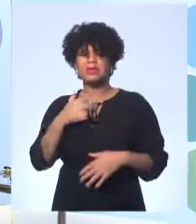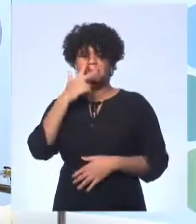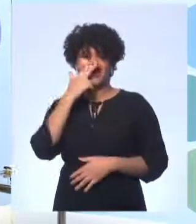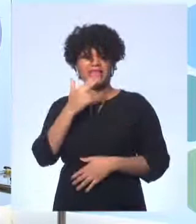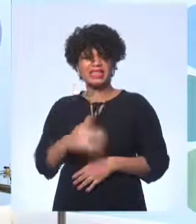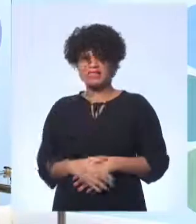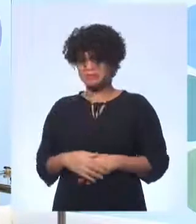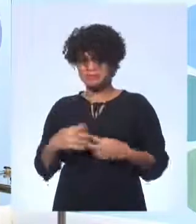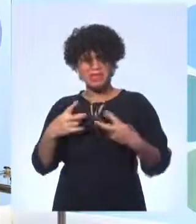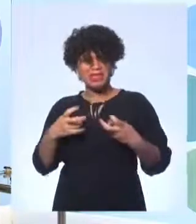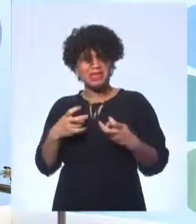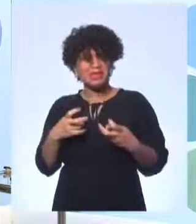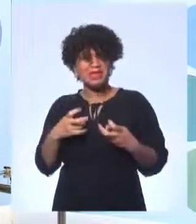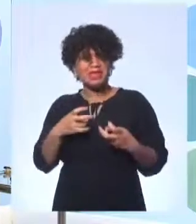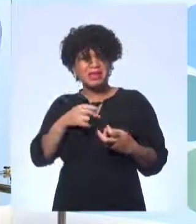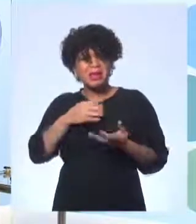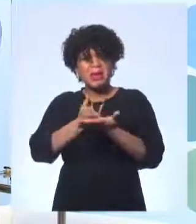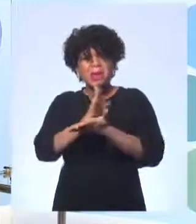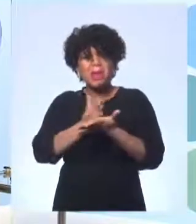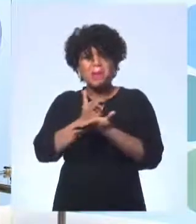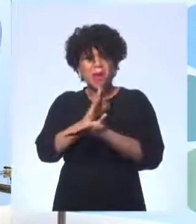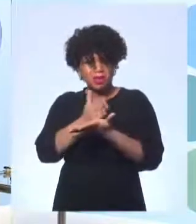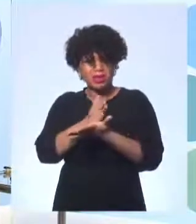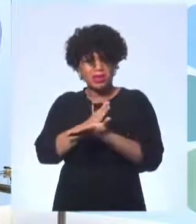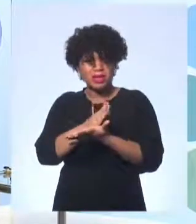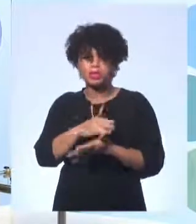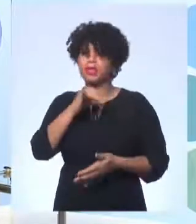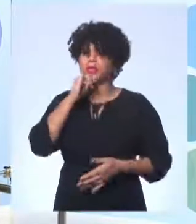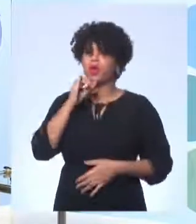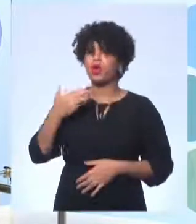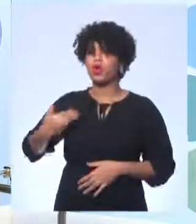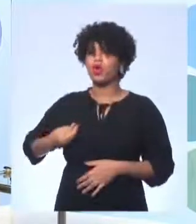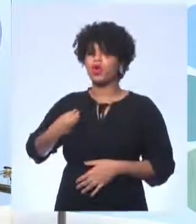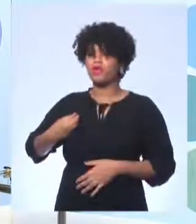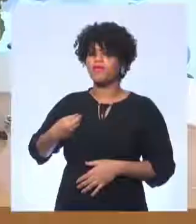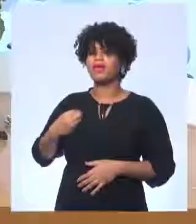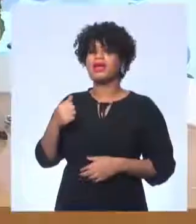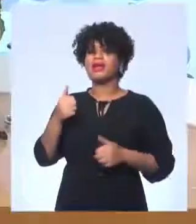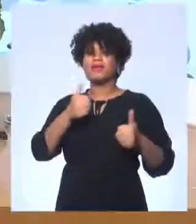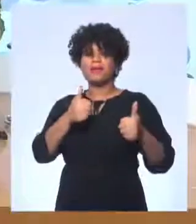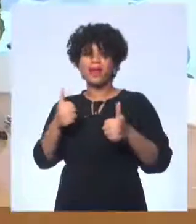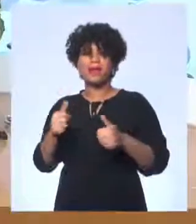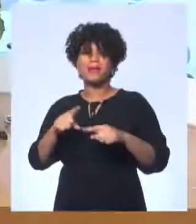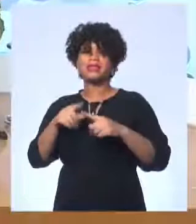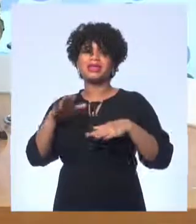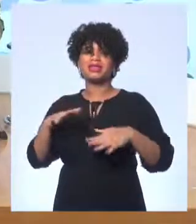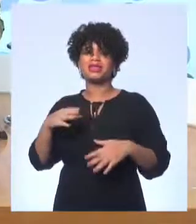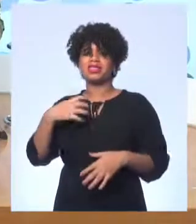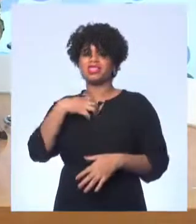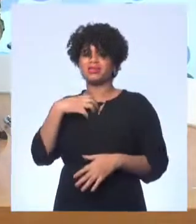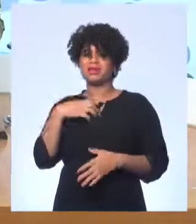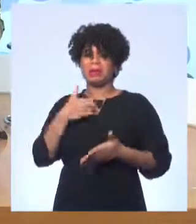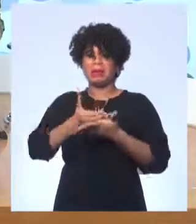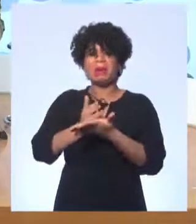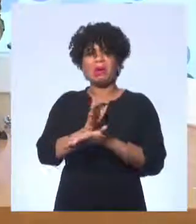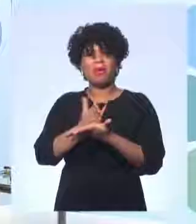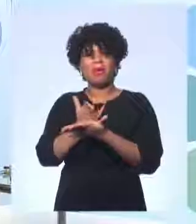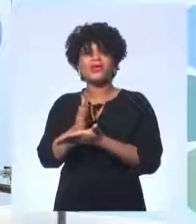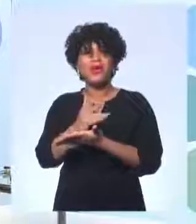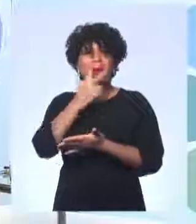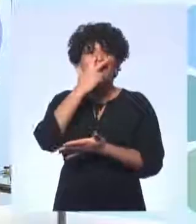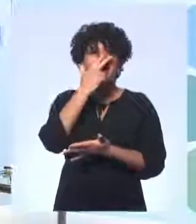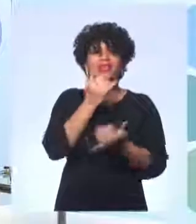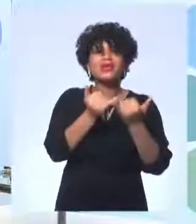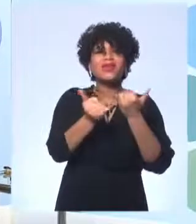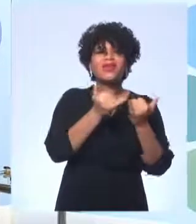que provocam outros sons ou que desorganizam outros modos de pensar? Essa é uma questão interessante, né? Então, eu vou deixar uma